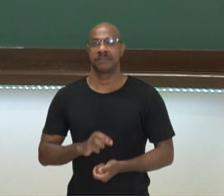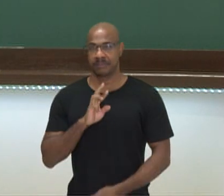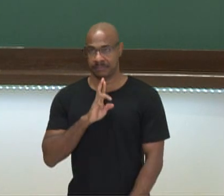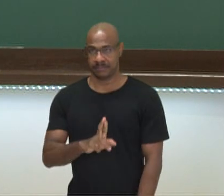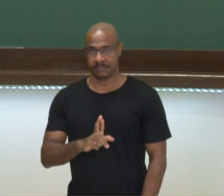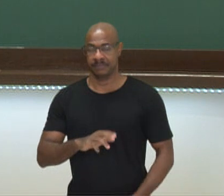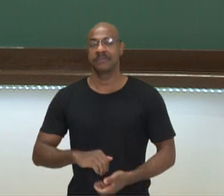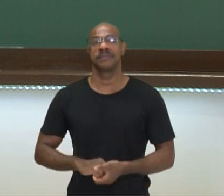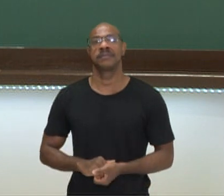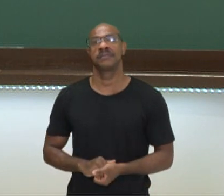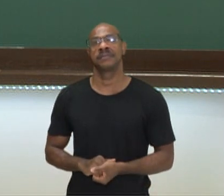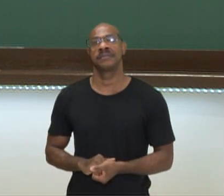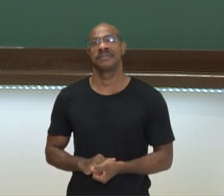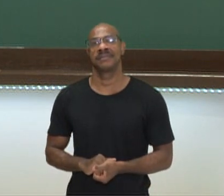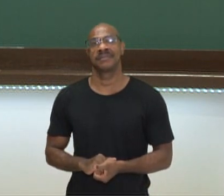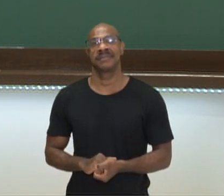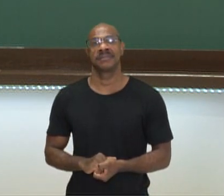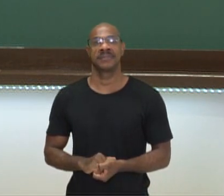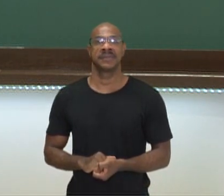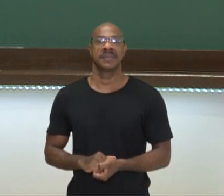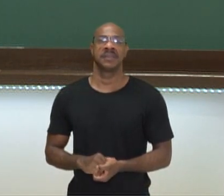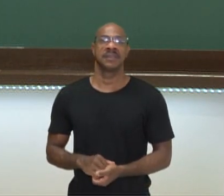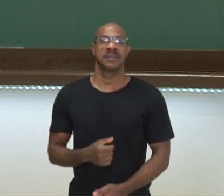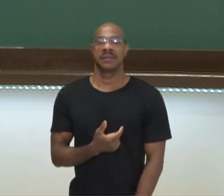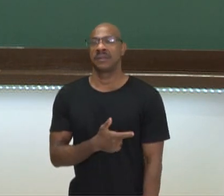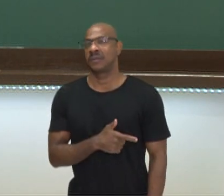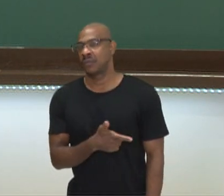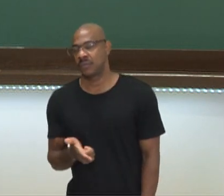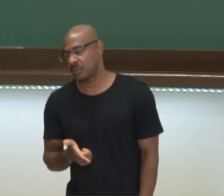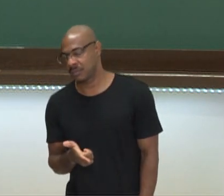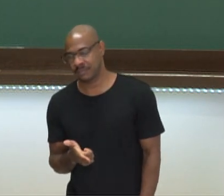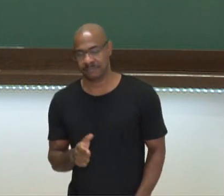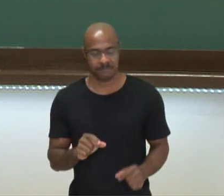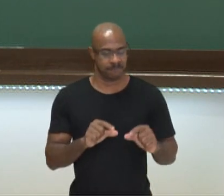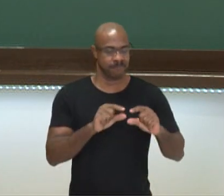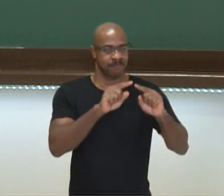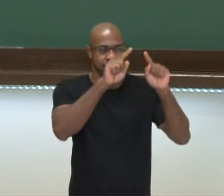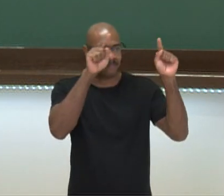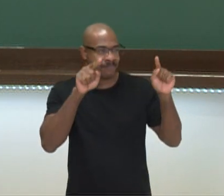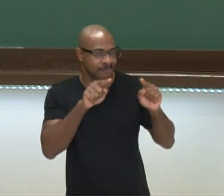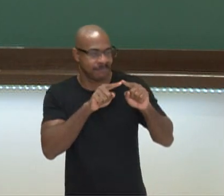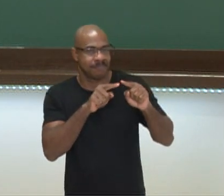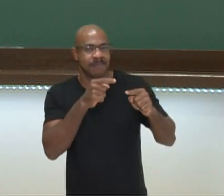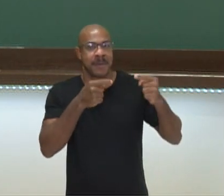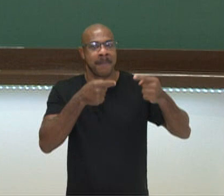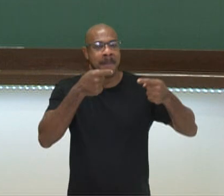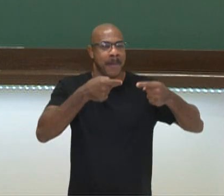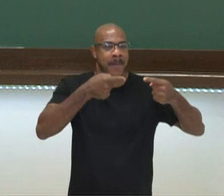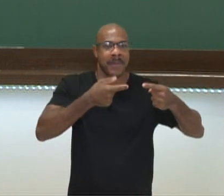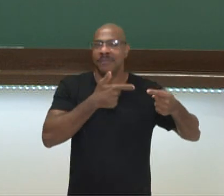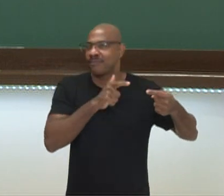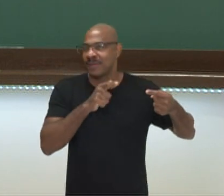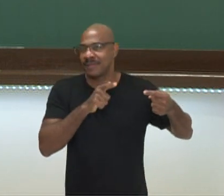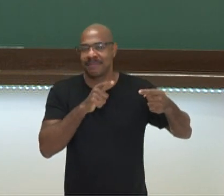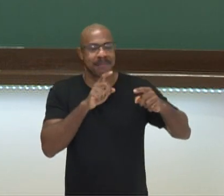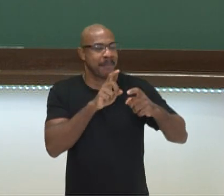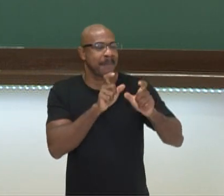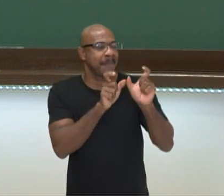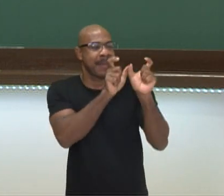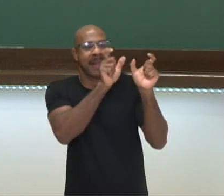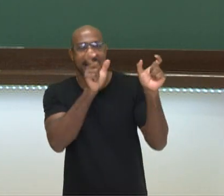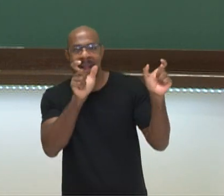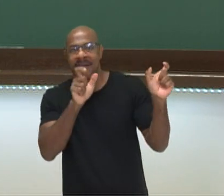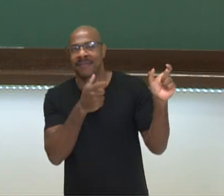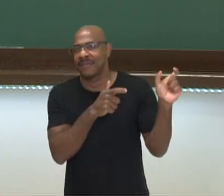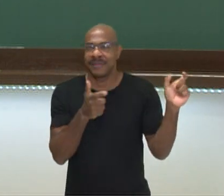Respondeu. Não temos as palavras, né? Não temos o discurso ali, a linguagem que cada um utilizou, a ideia que cada um utilizou,